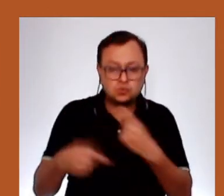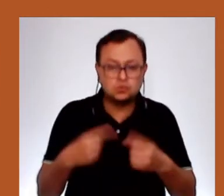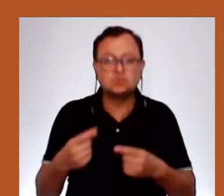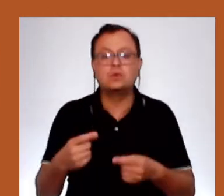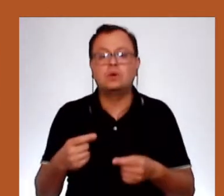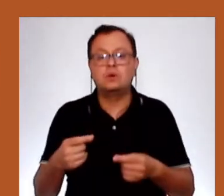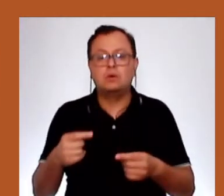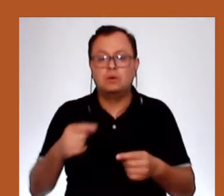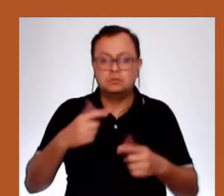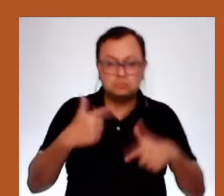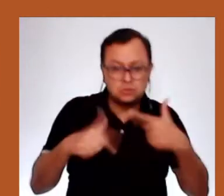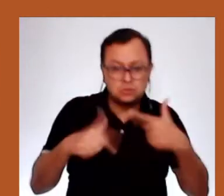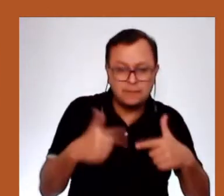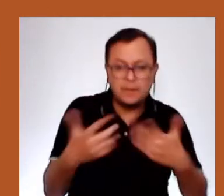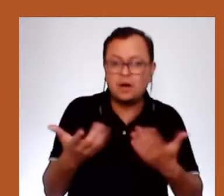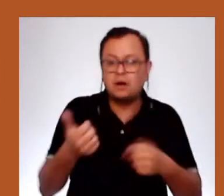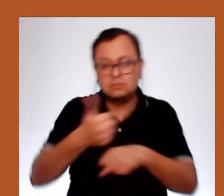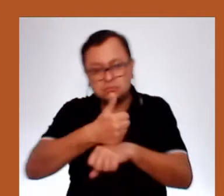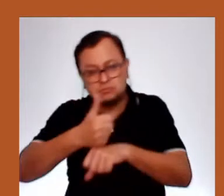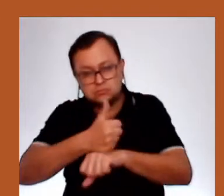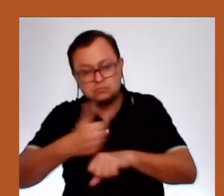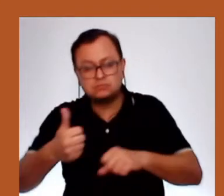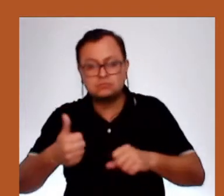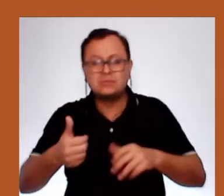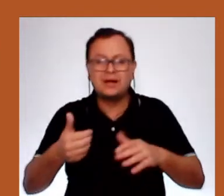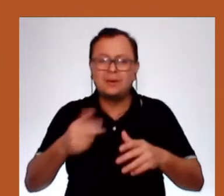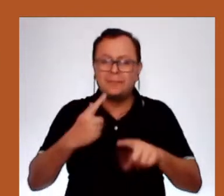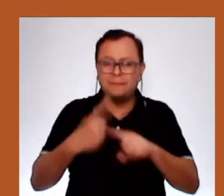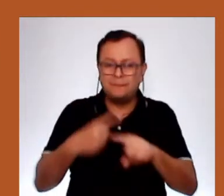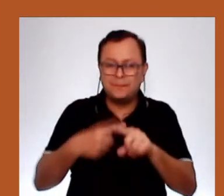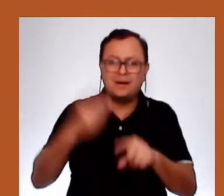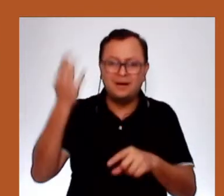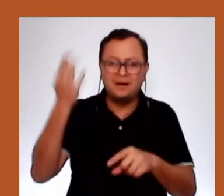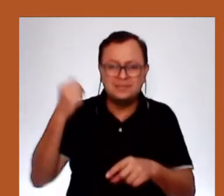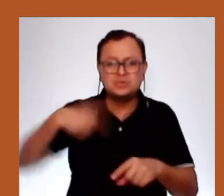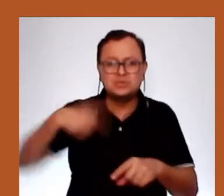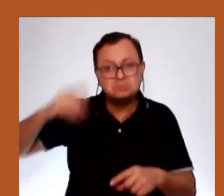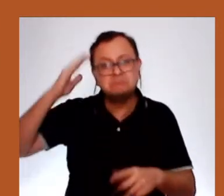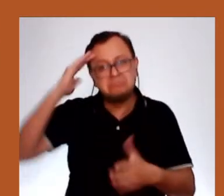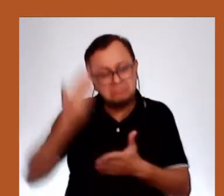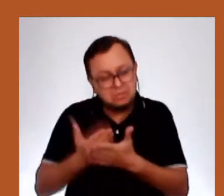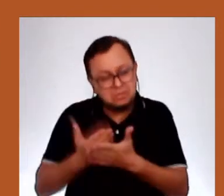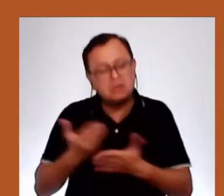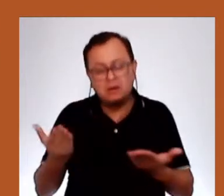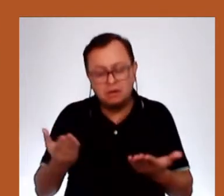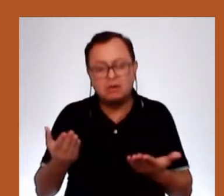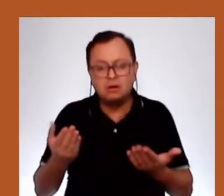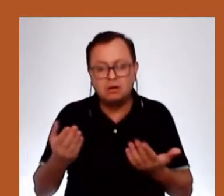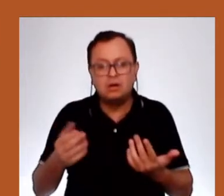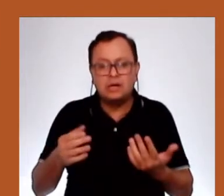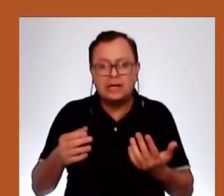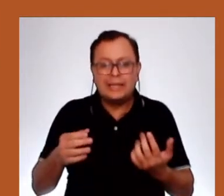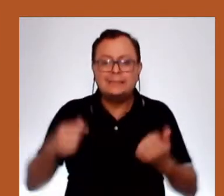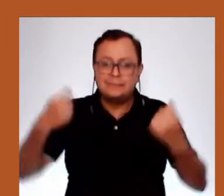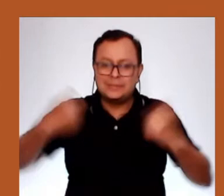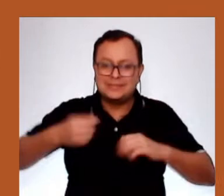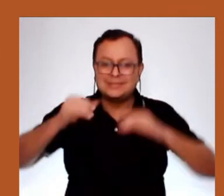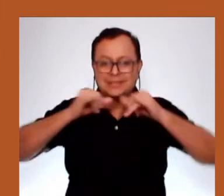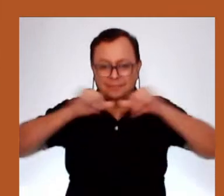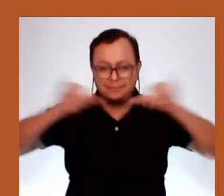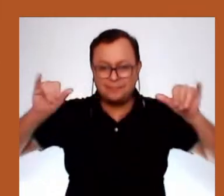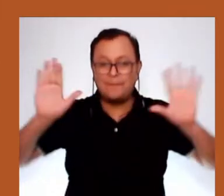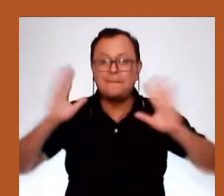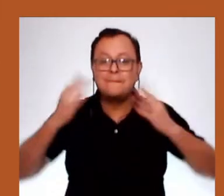sua profissão, né? A gente acreditava muito que isso precisava ser documentado. E eu